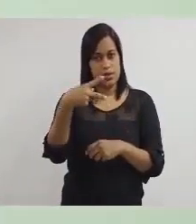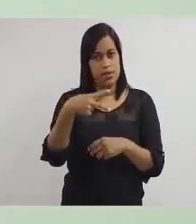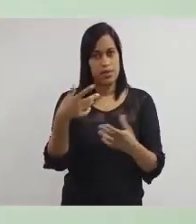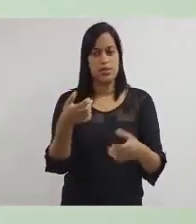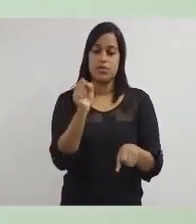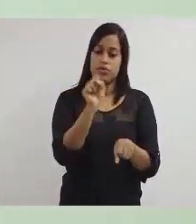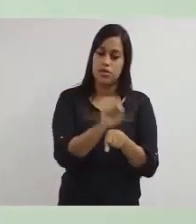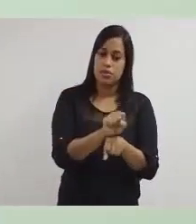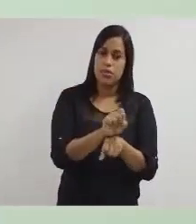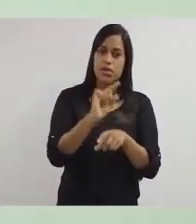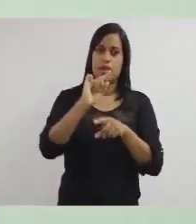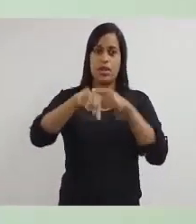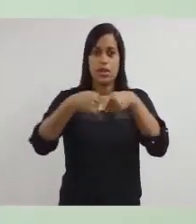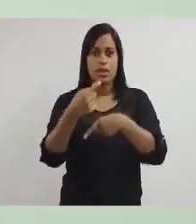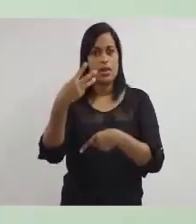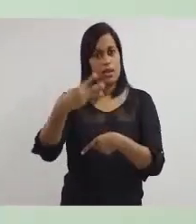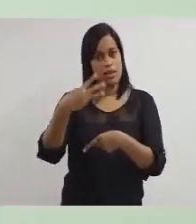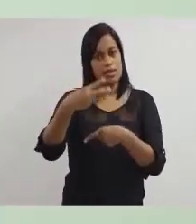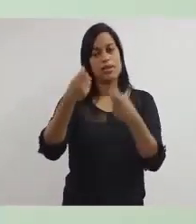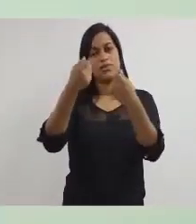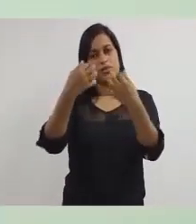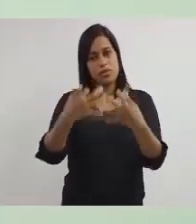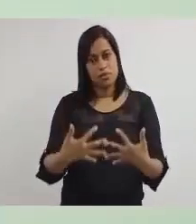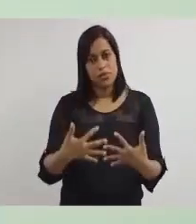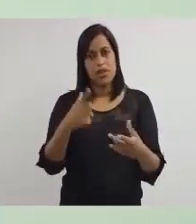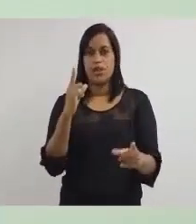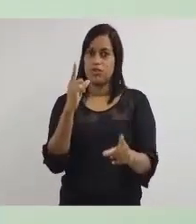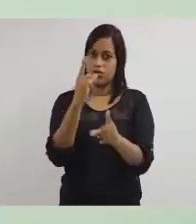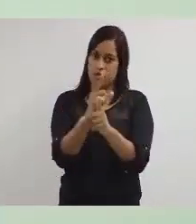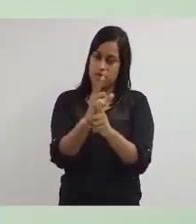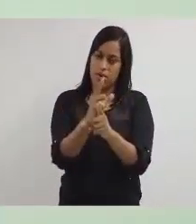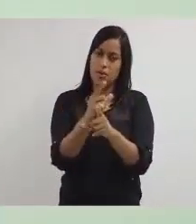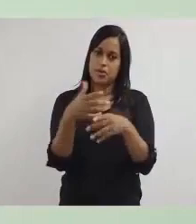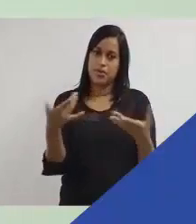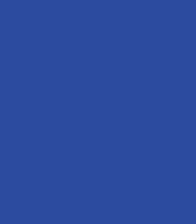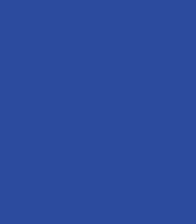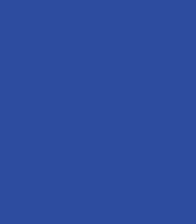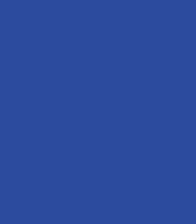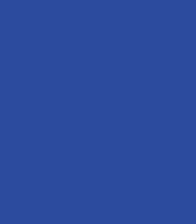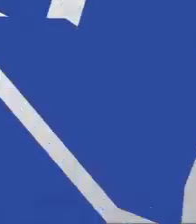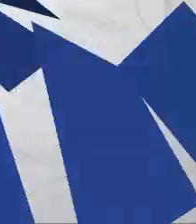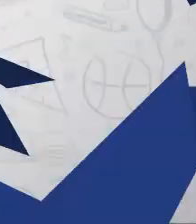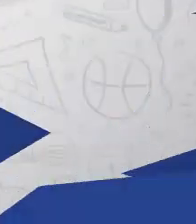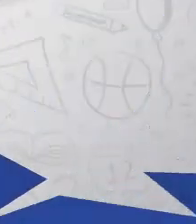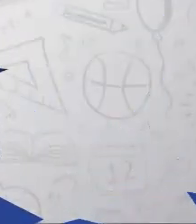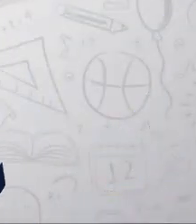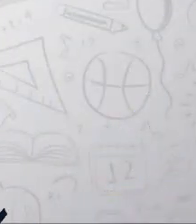uma paradinha por aqui e volta na competência 3. A gente se encontra em breve. Até lá!